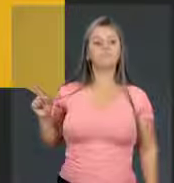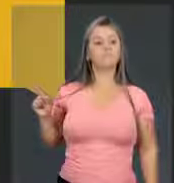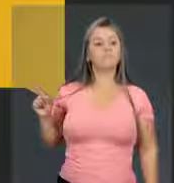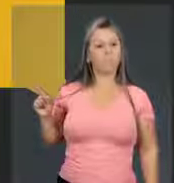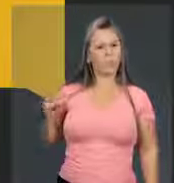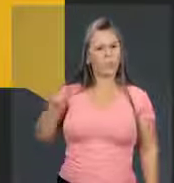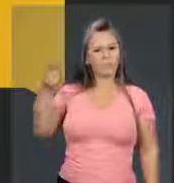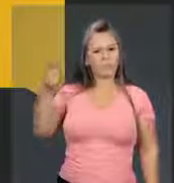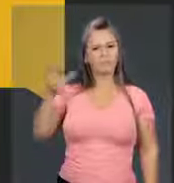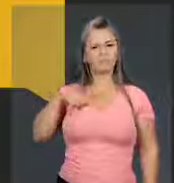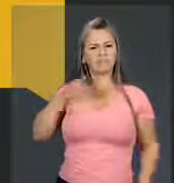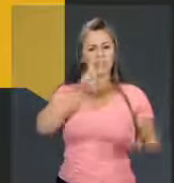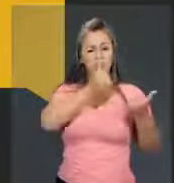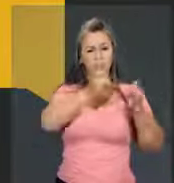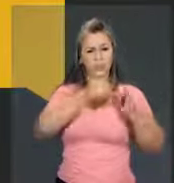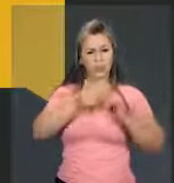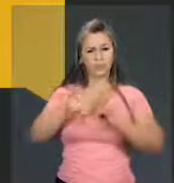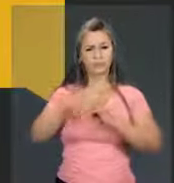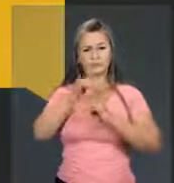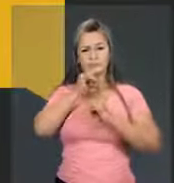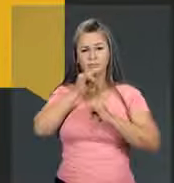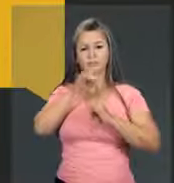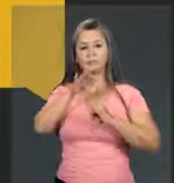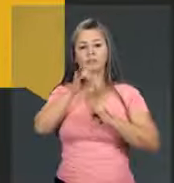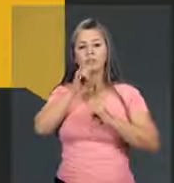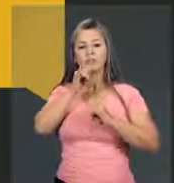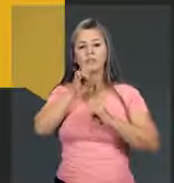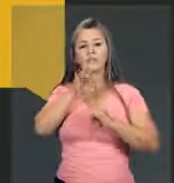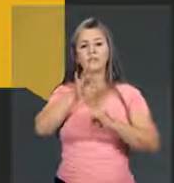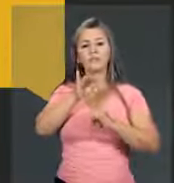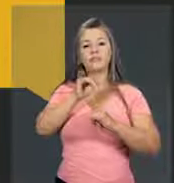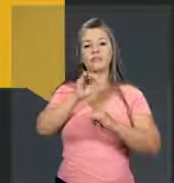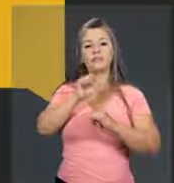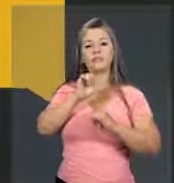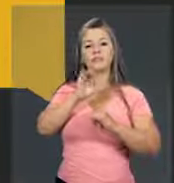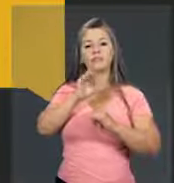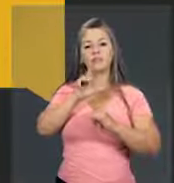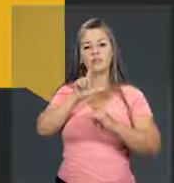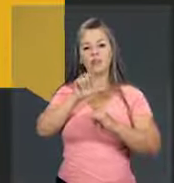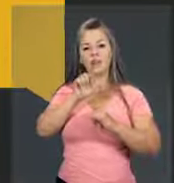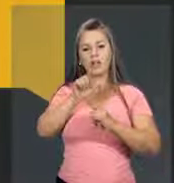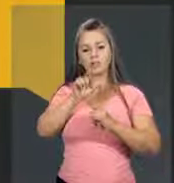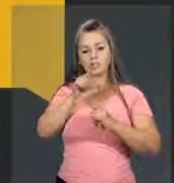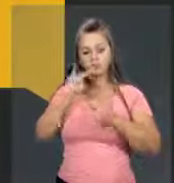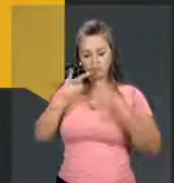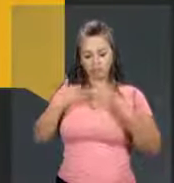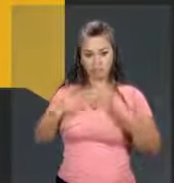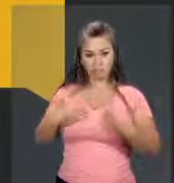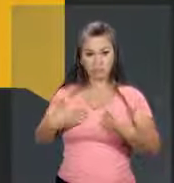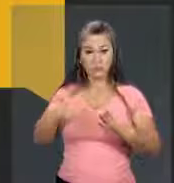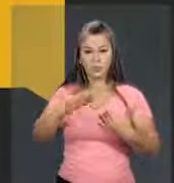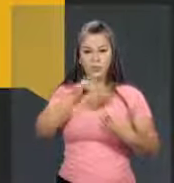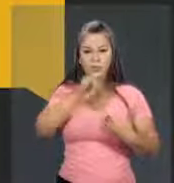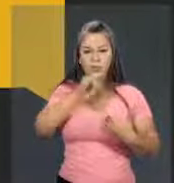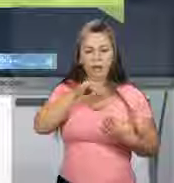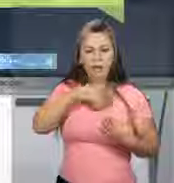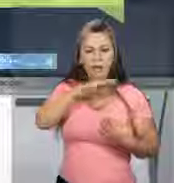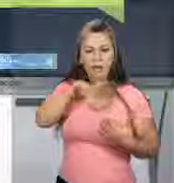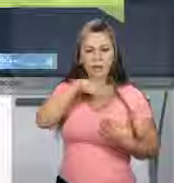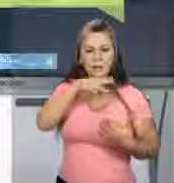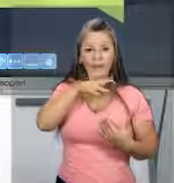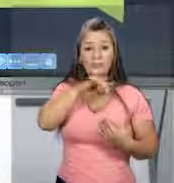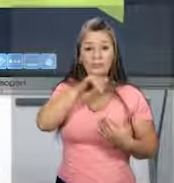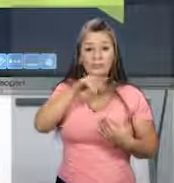Um outro efeito da corrente elétrica é o efeito fisiológico. O corpo dos animais, ao